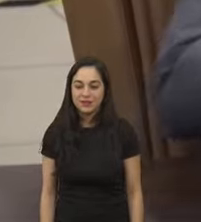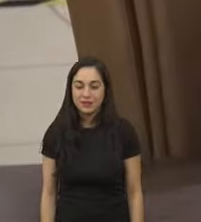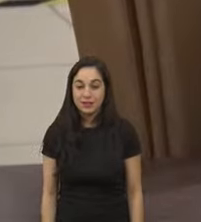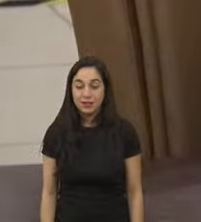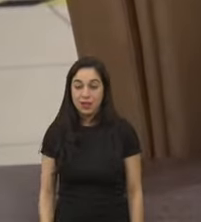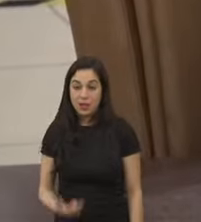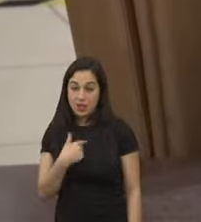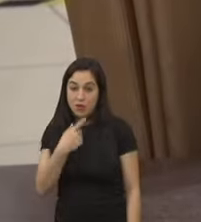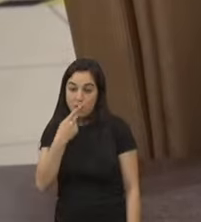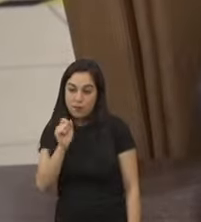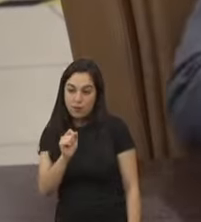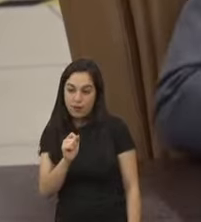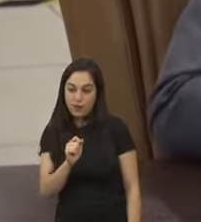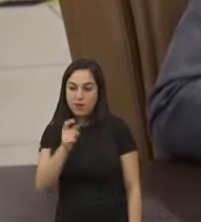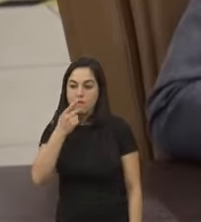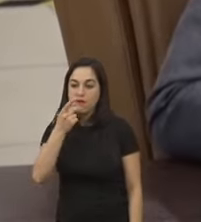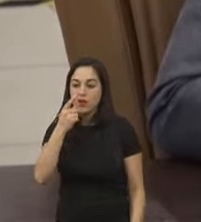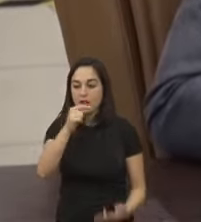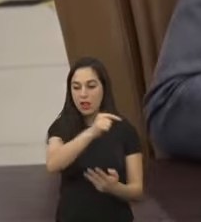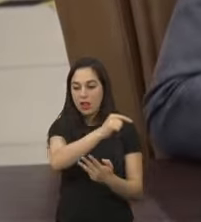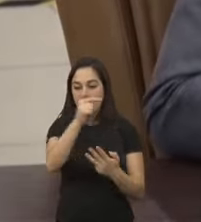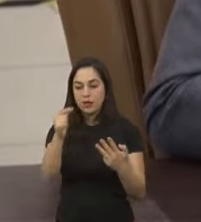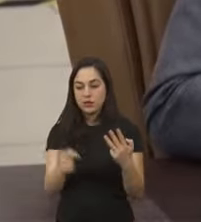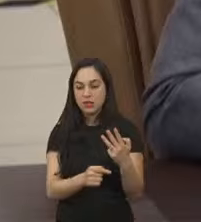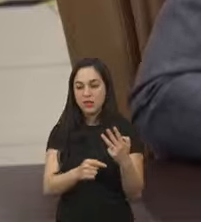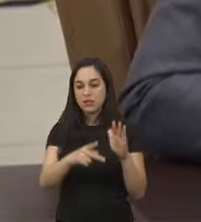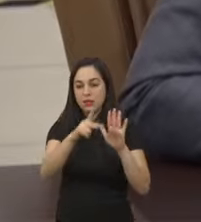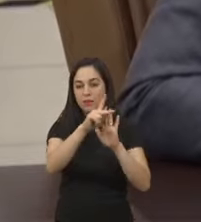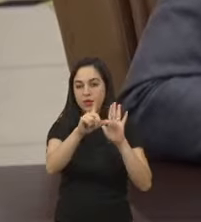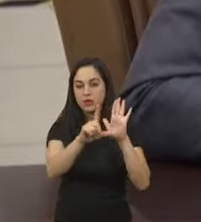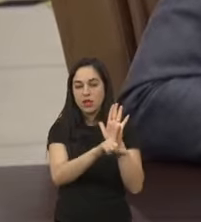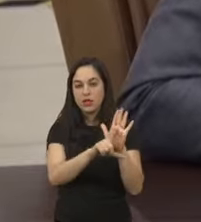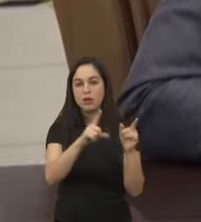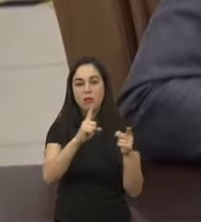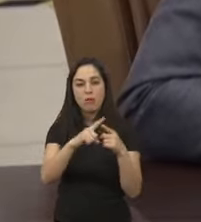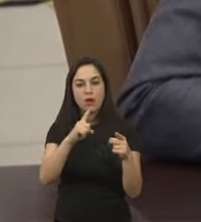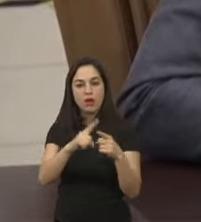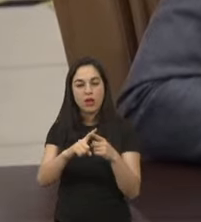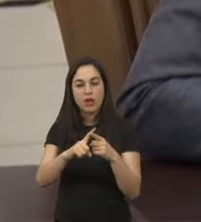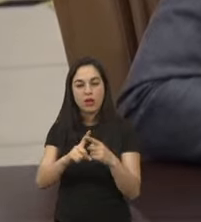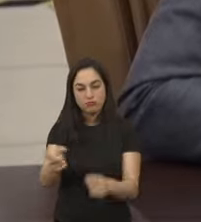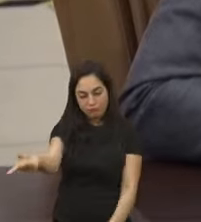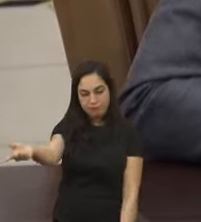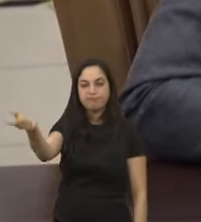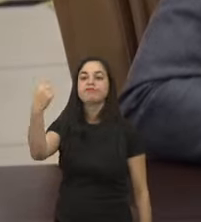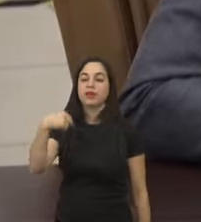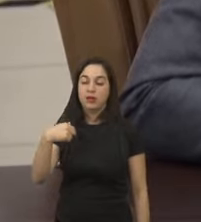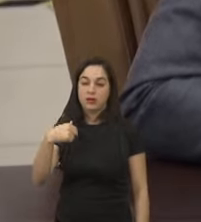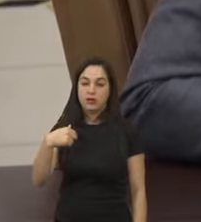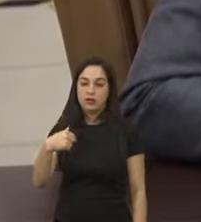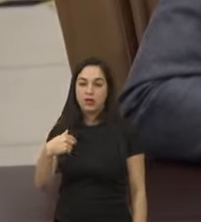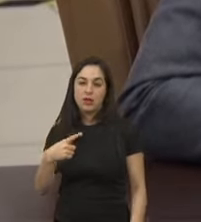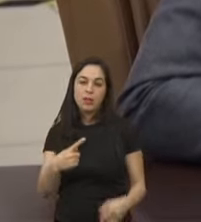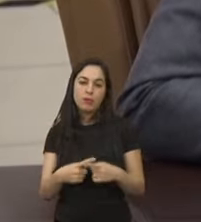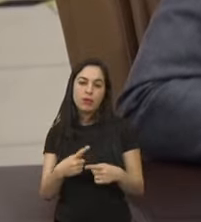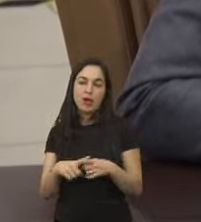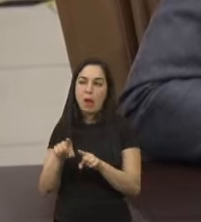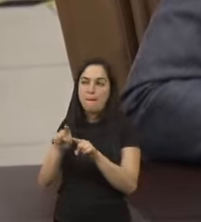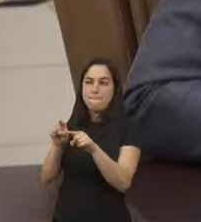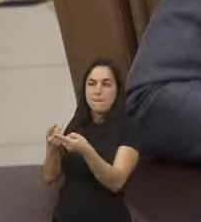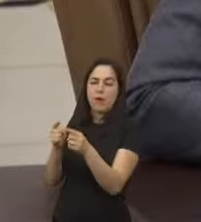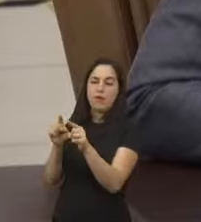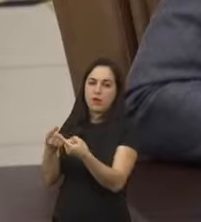O senhor falou que os 3 projetos estão sendo colocados por imposição, até se pela provocação do